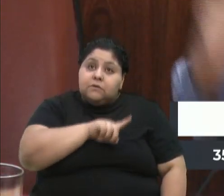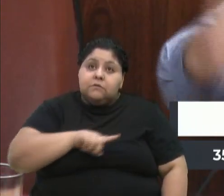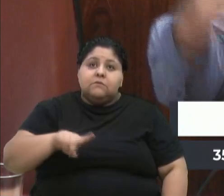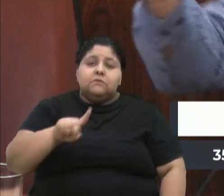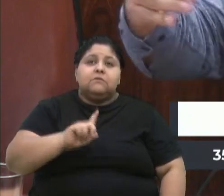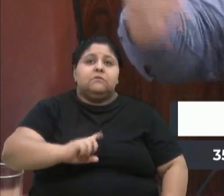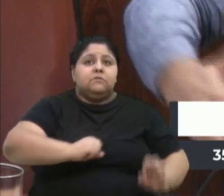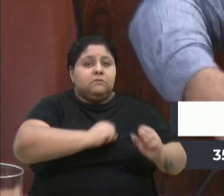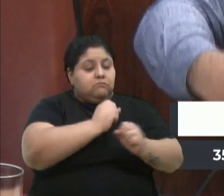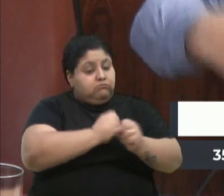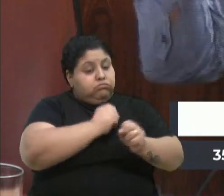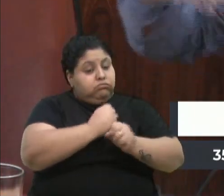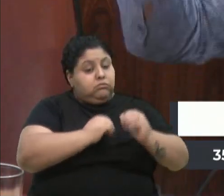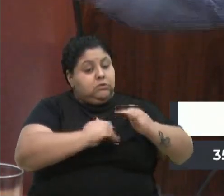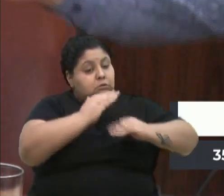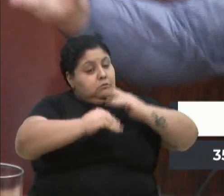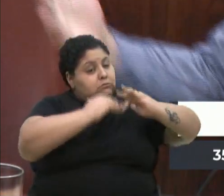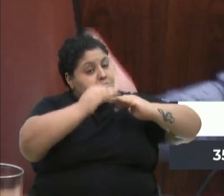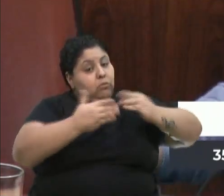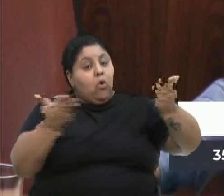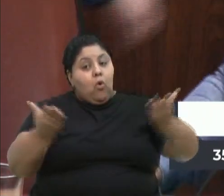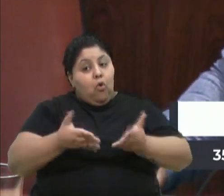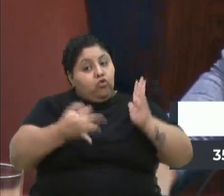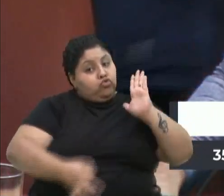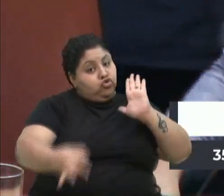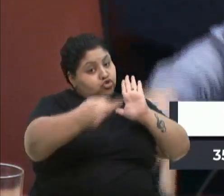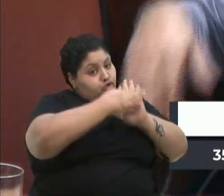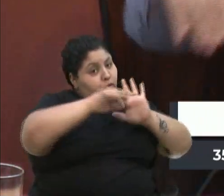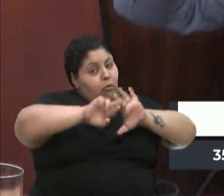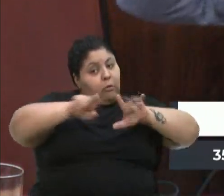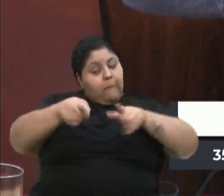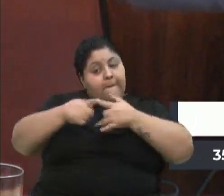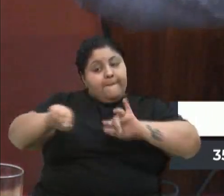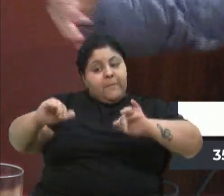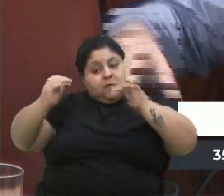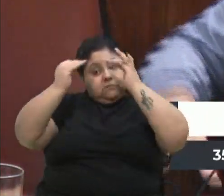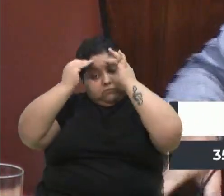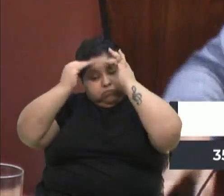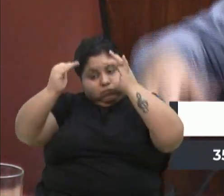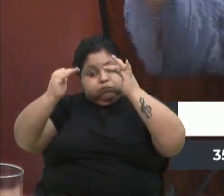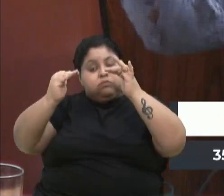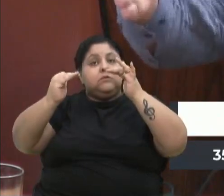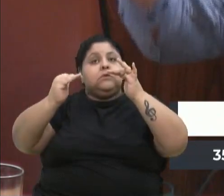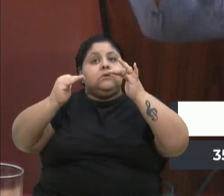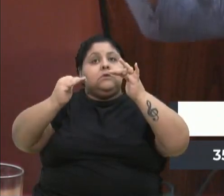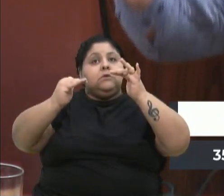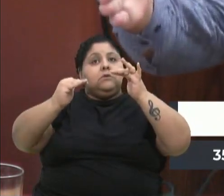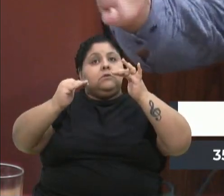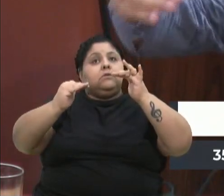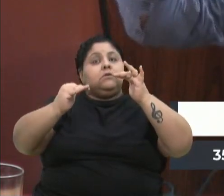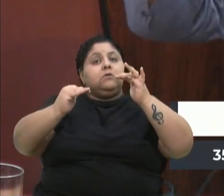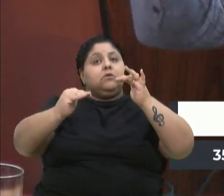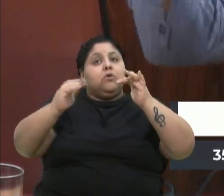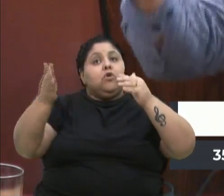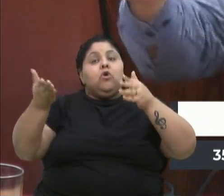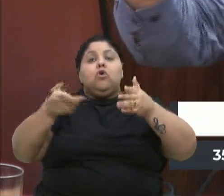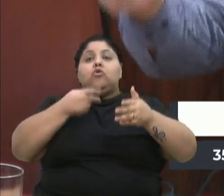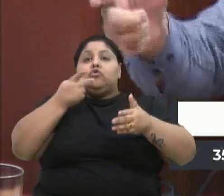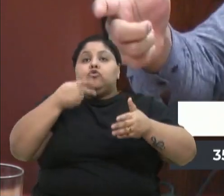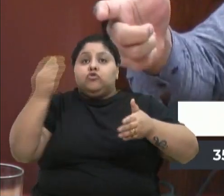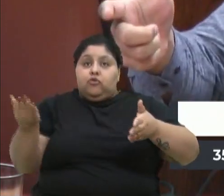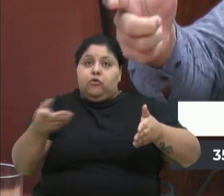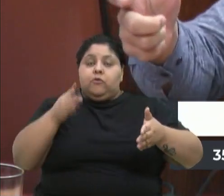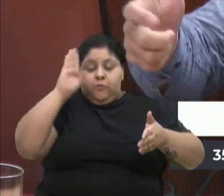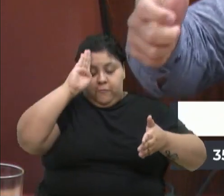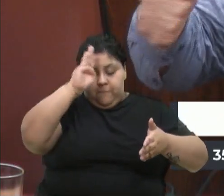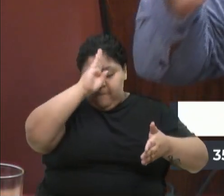parlamento e hoje a gente diverge de forma respeitosa, com posições diferentes. O senhor traz uma preocupação que eu acho que é oportuna no que se